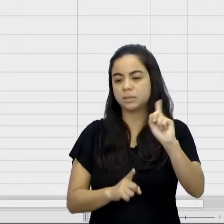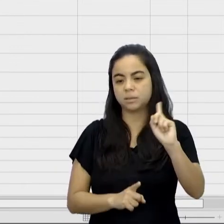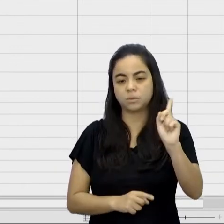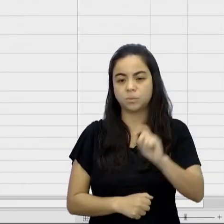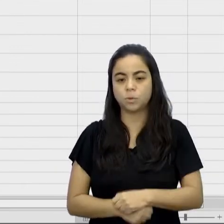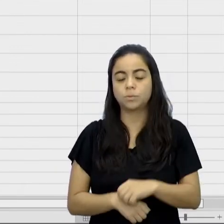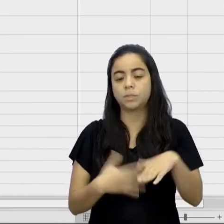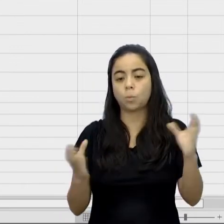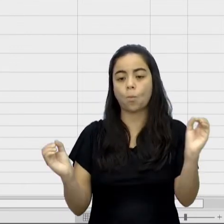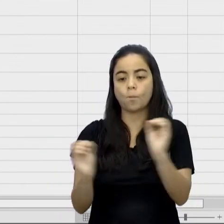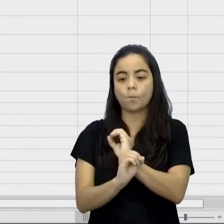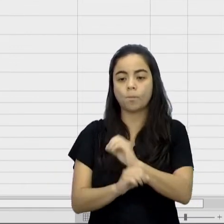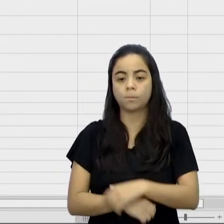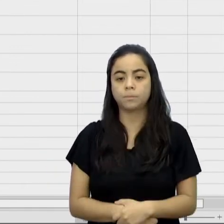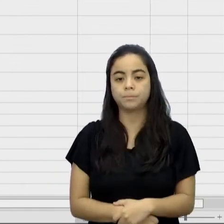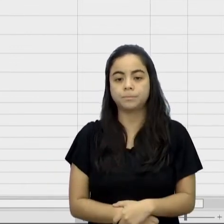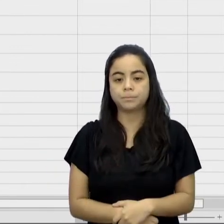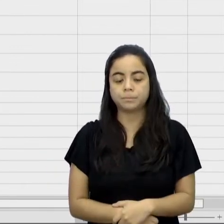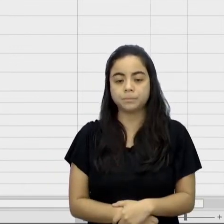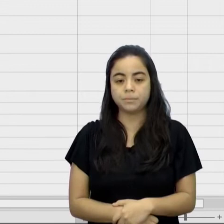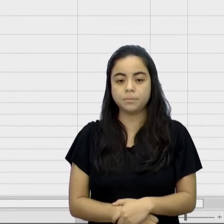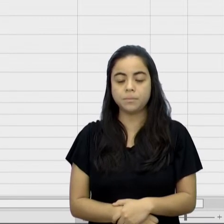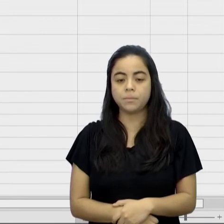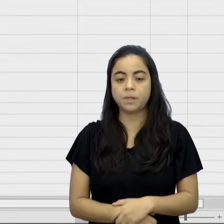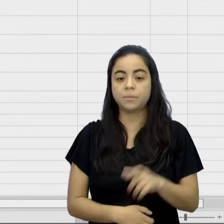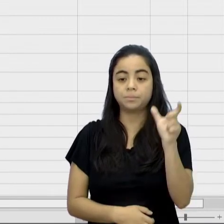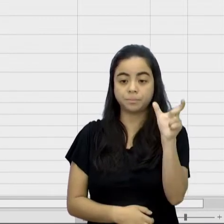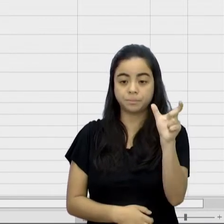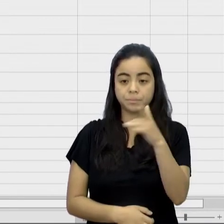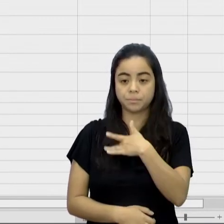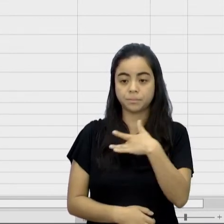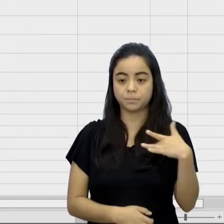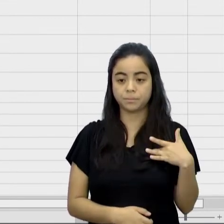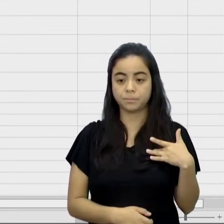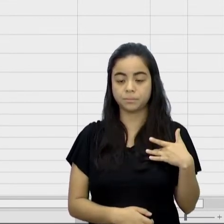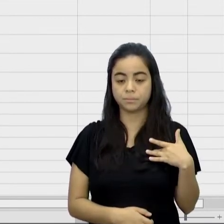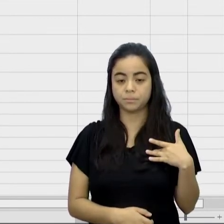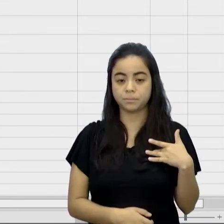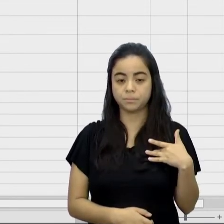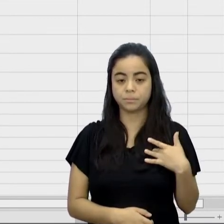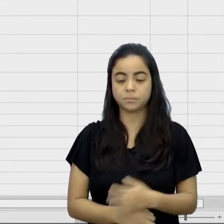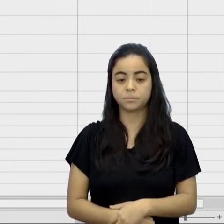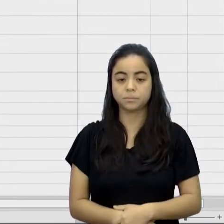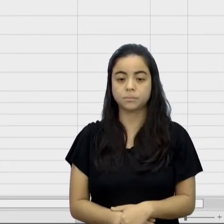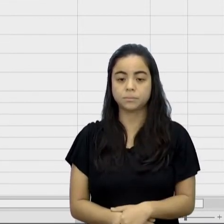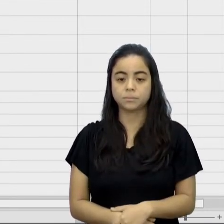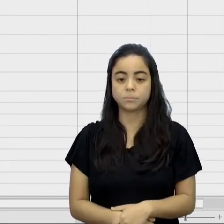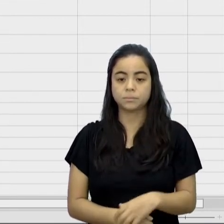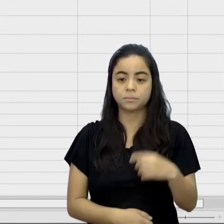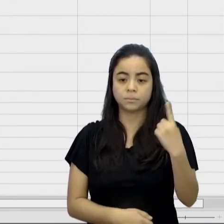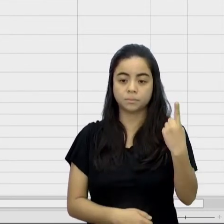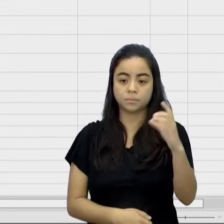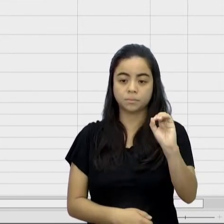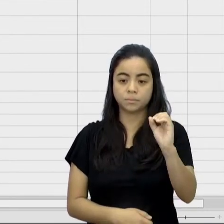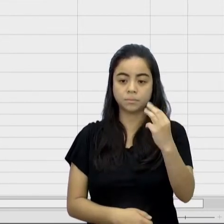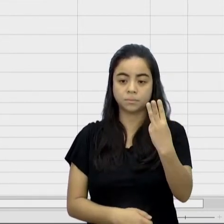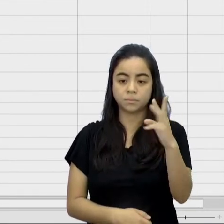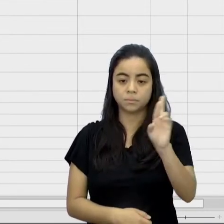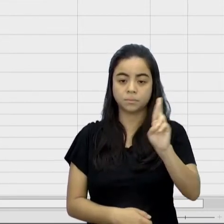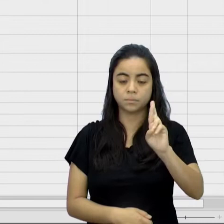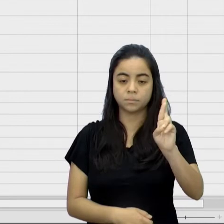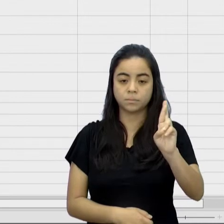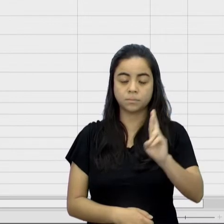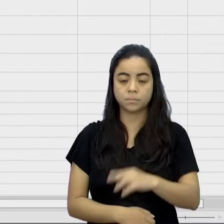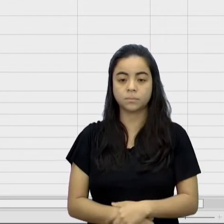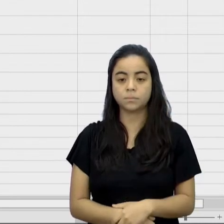zerar. Zero. Plano de saúde. O que é debitado já na minha conta lá é de R$103.